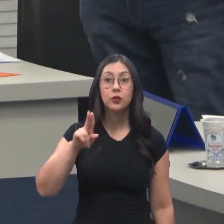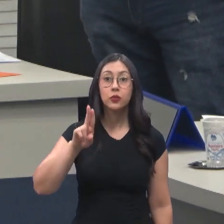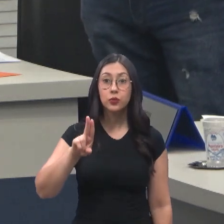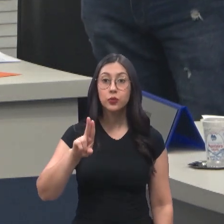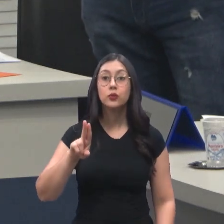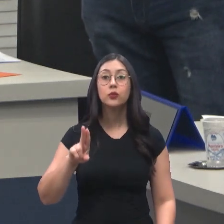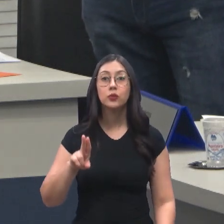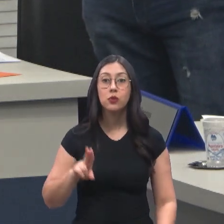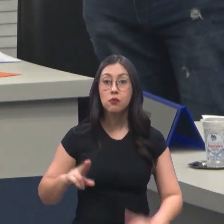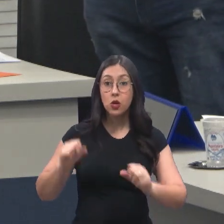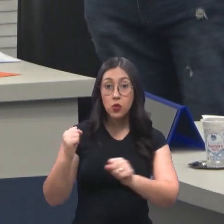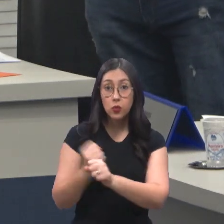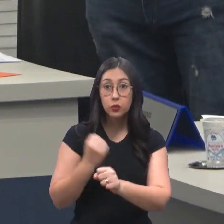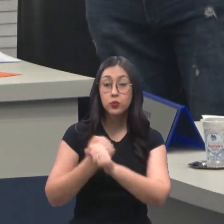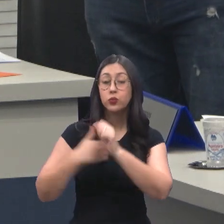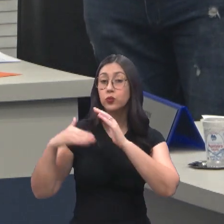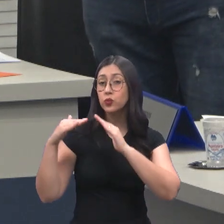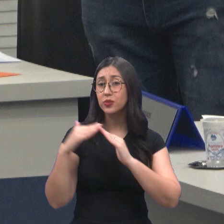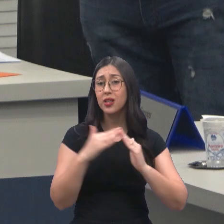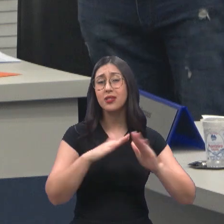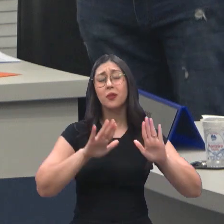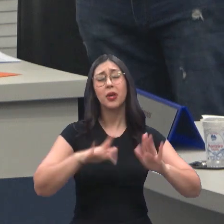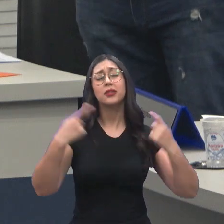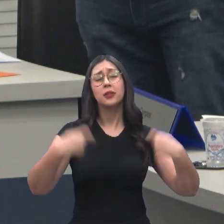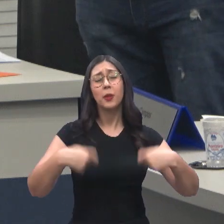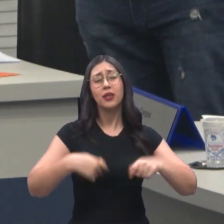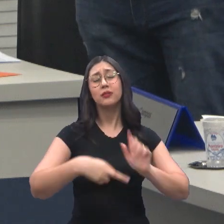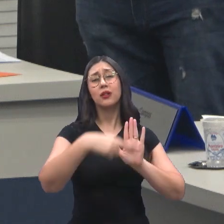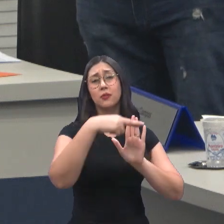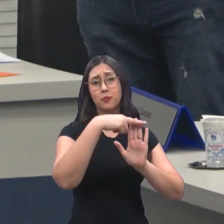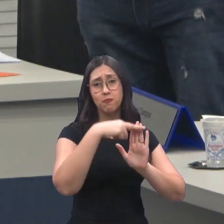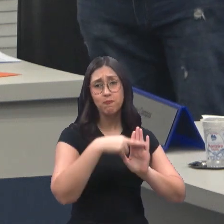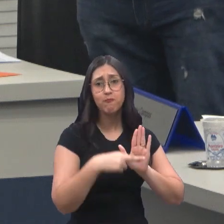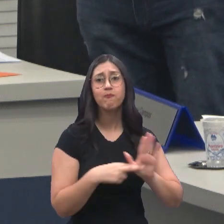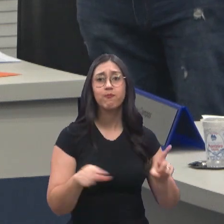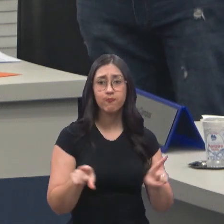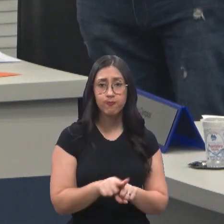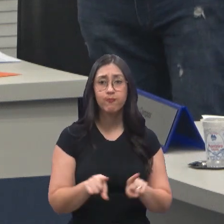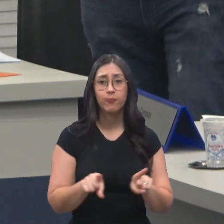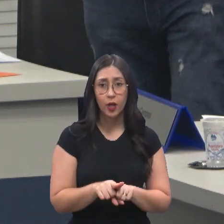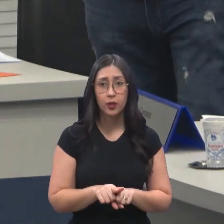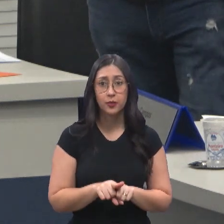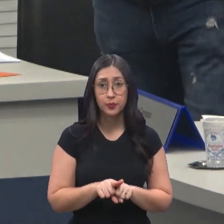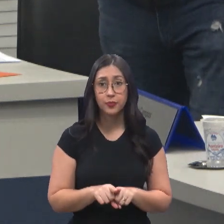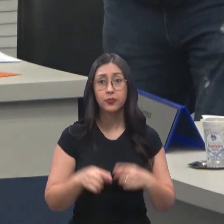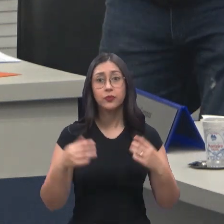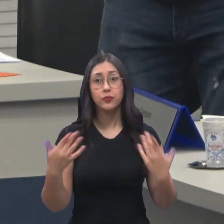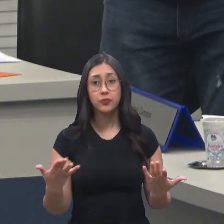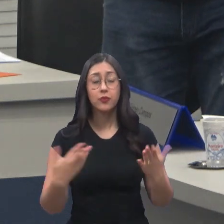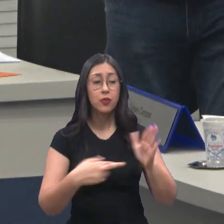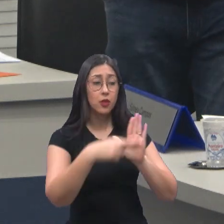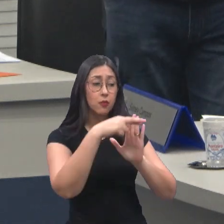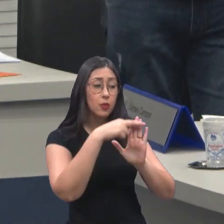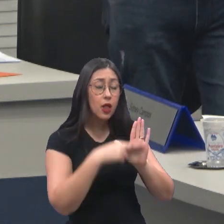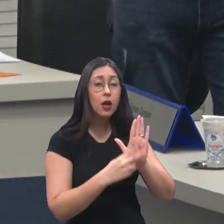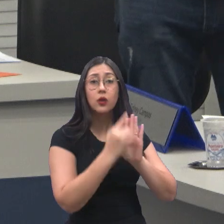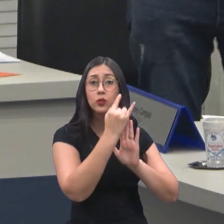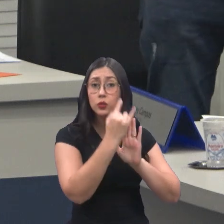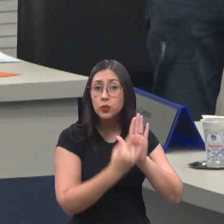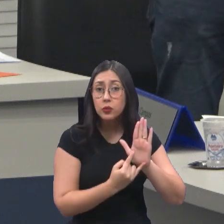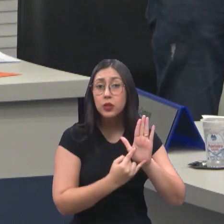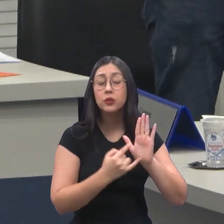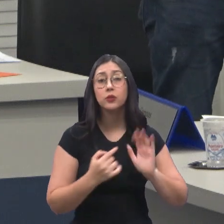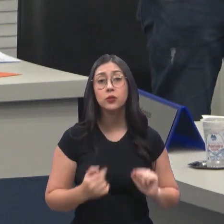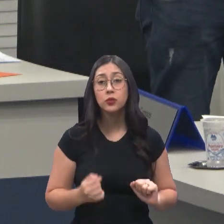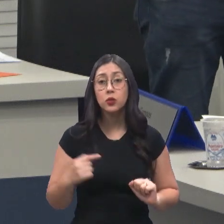trazer casas para quem mais precisa, mas também a gente precisa ter uma regra de implementação, né? A questão da regularização. A gente